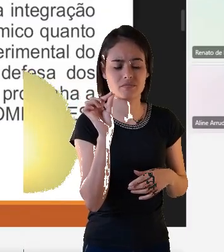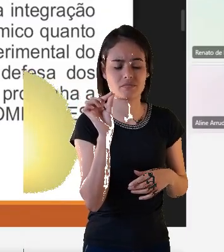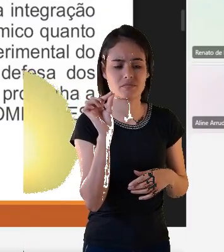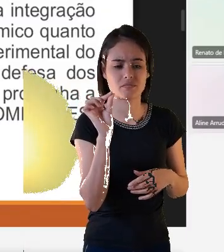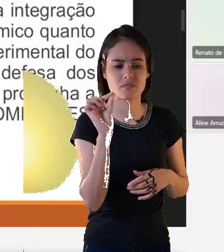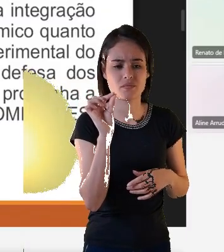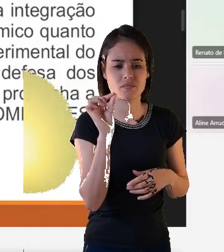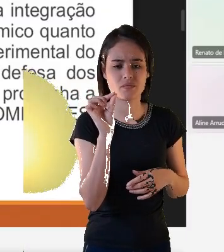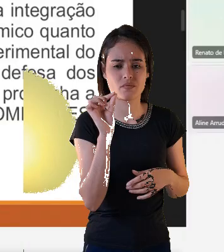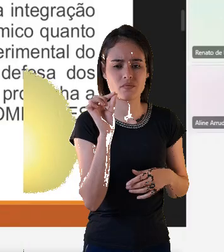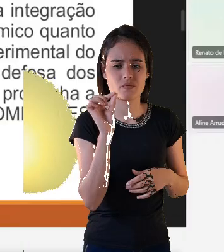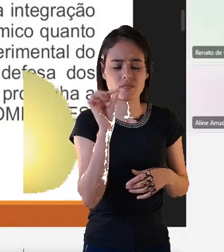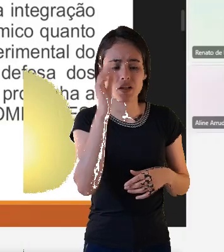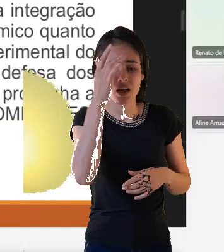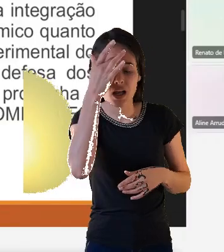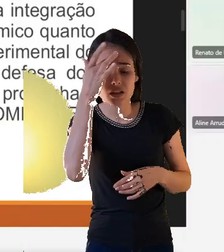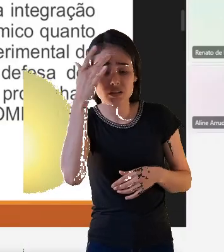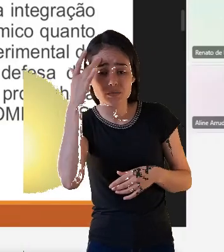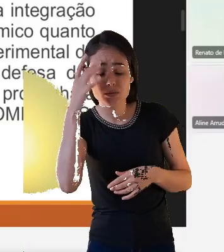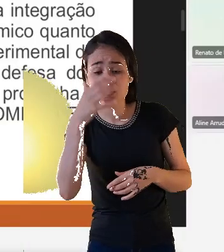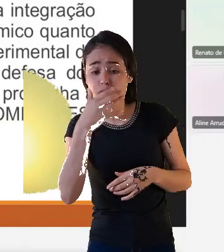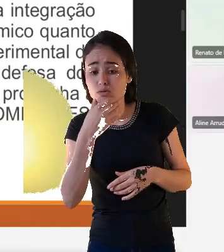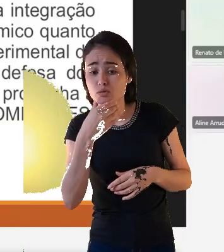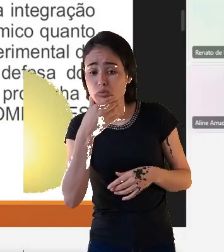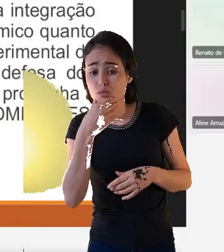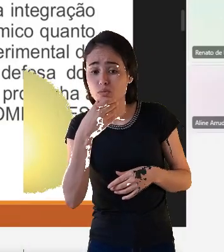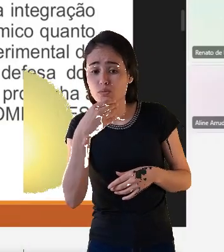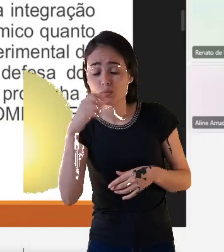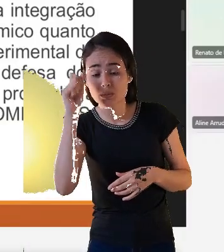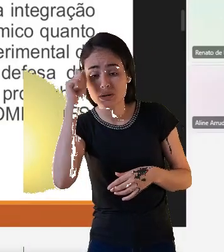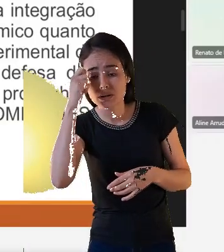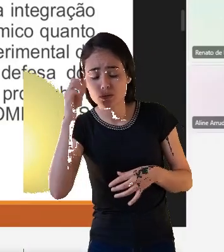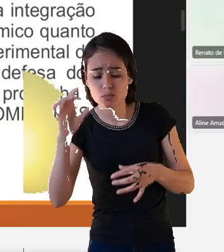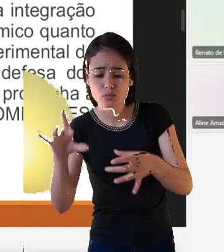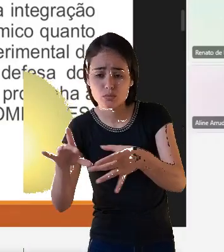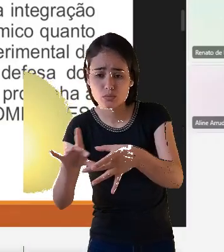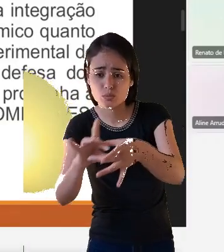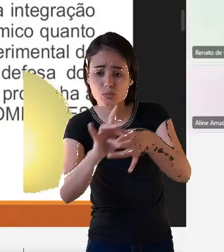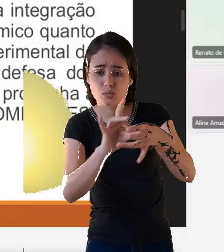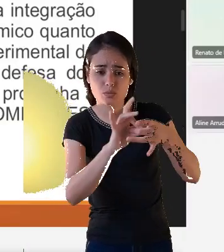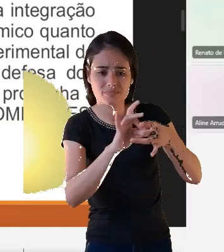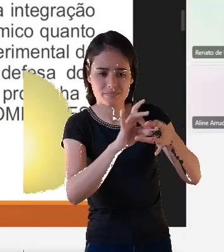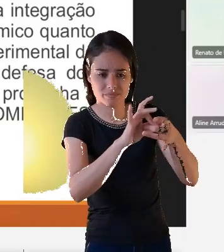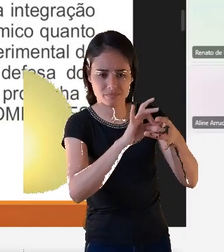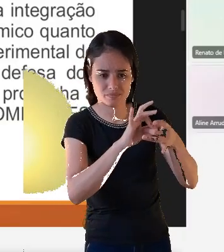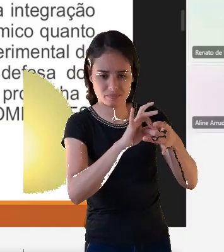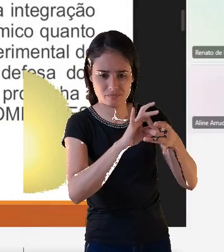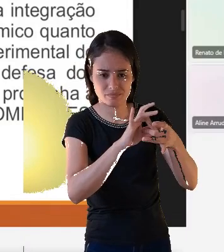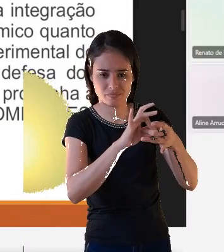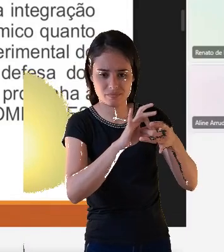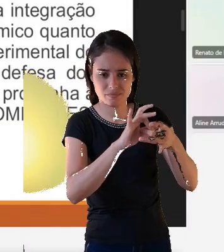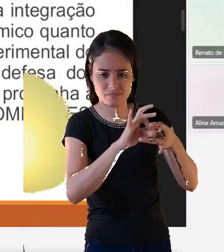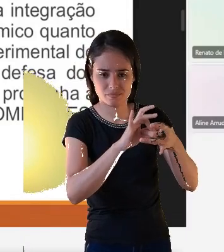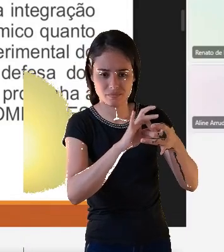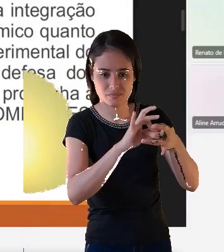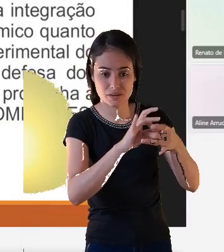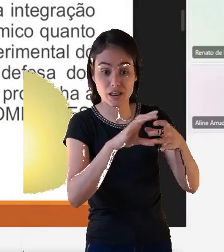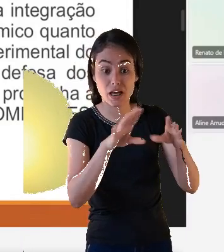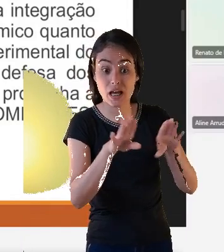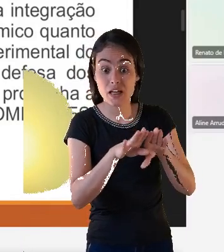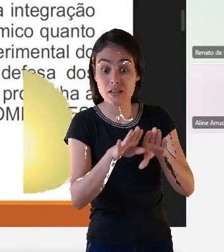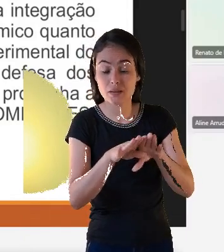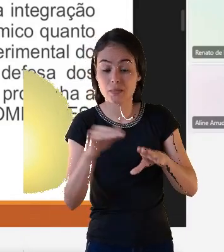como objetivo integrar todos os homens, né, as pessoas negras, no território